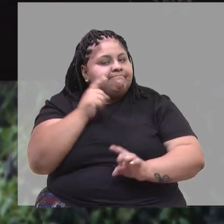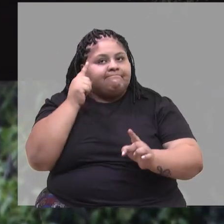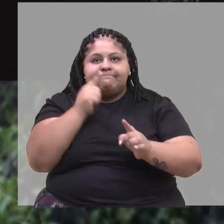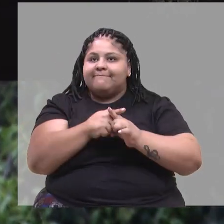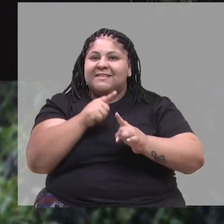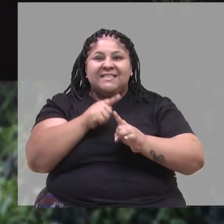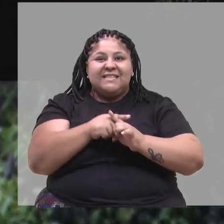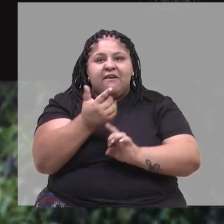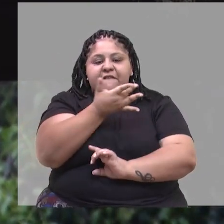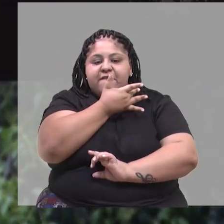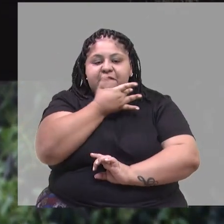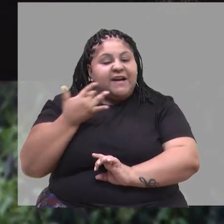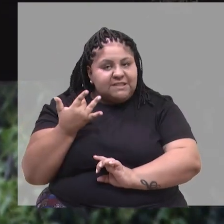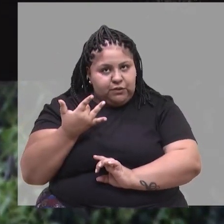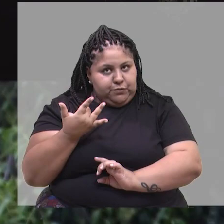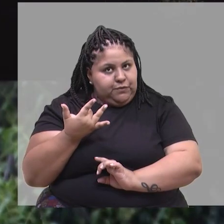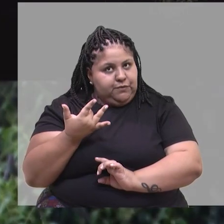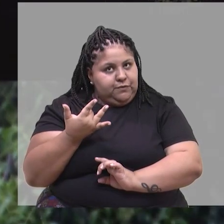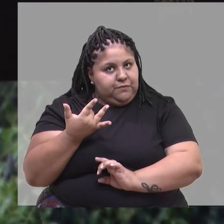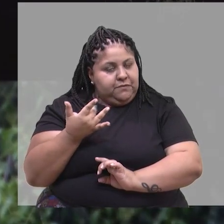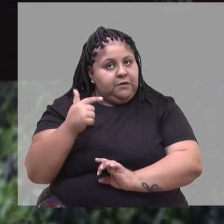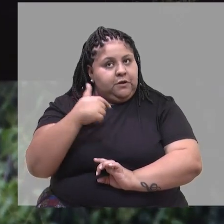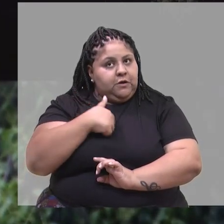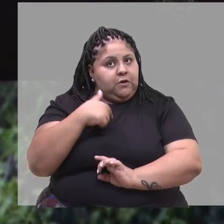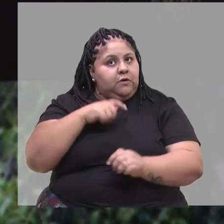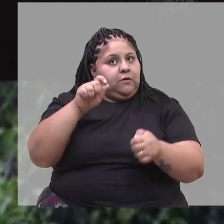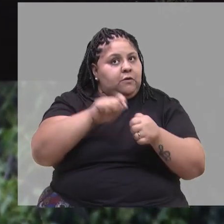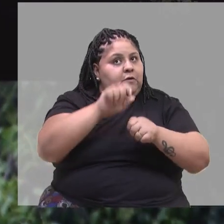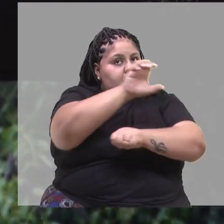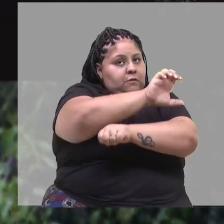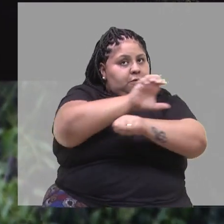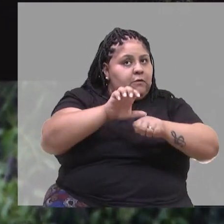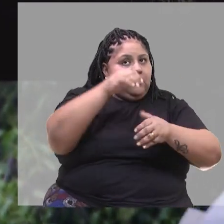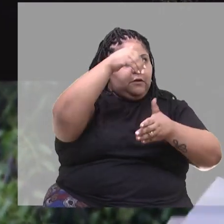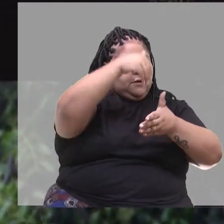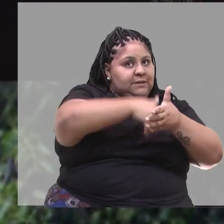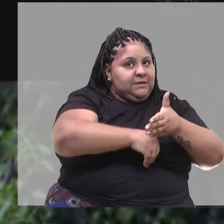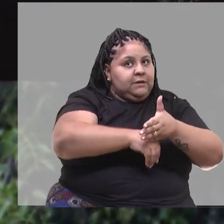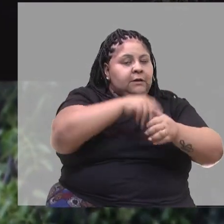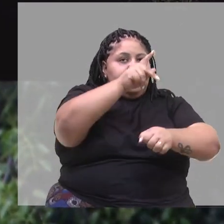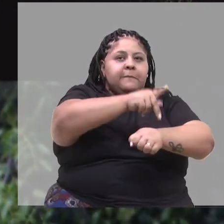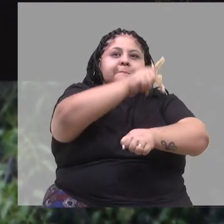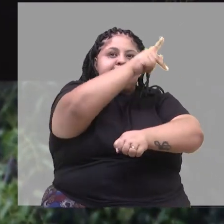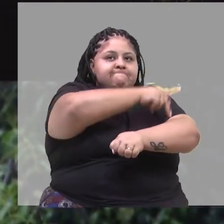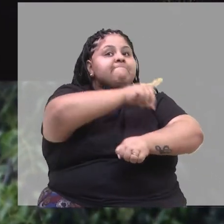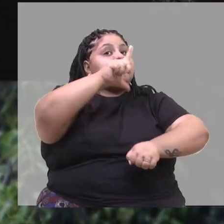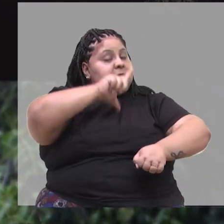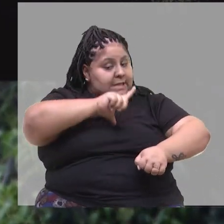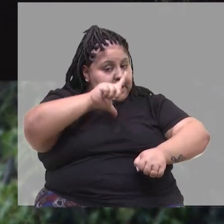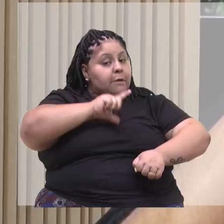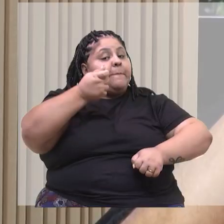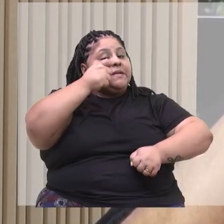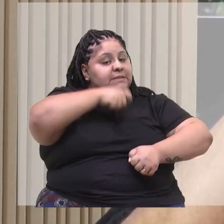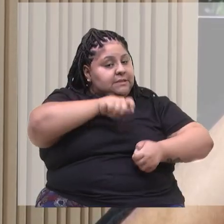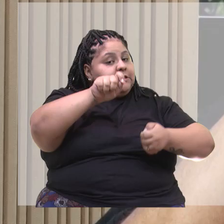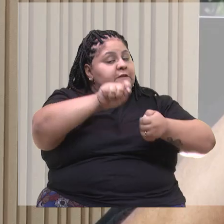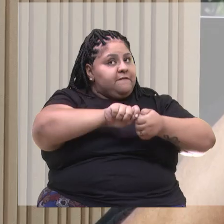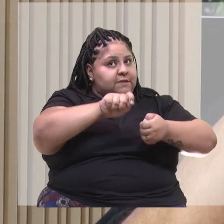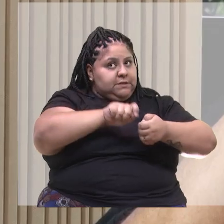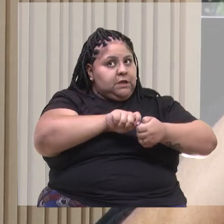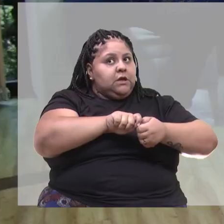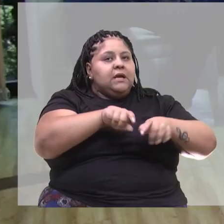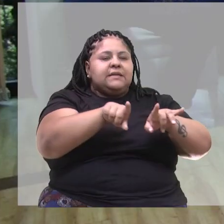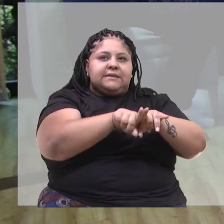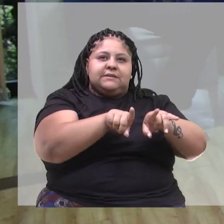porque realmente não é tão fácil, viu, Reis? Eu fiz curso, dentro da pedagogia tem essa exigência, né? Os cursos